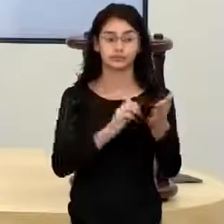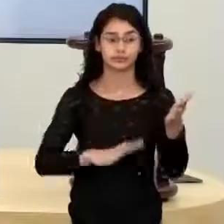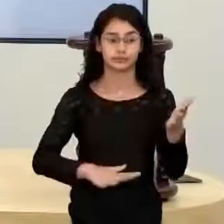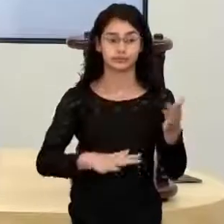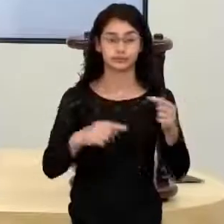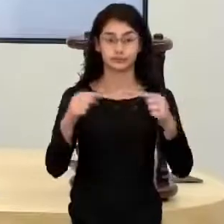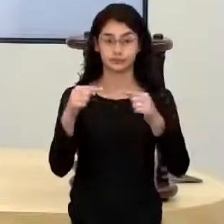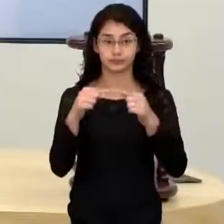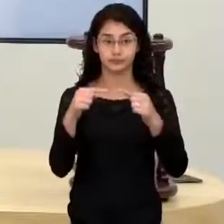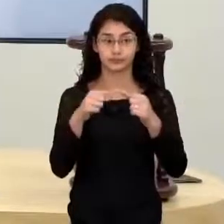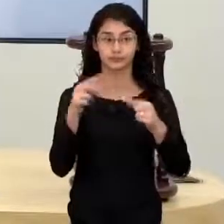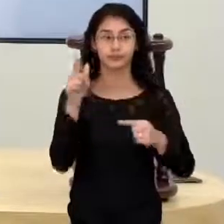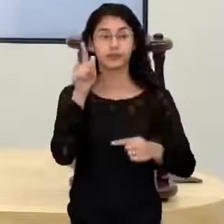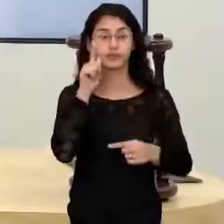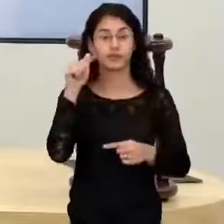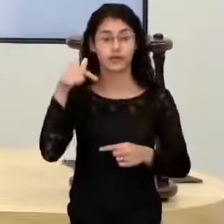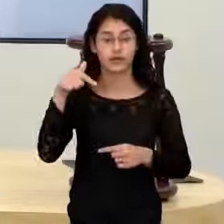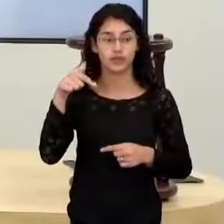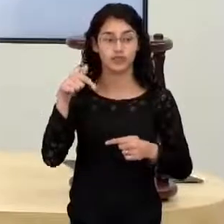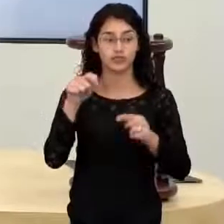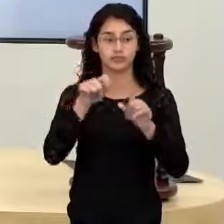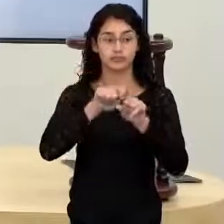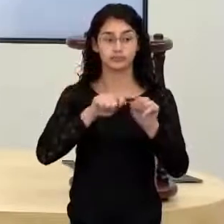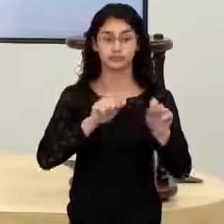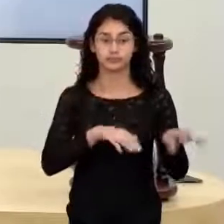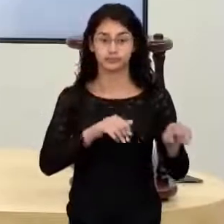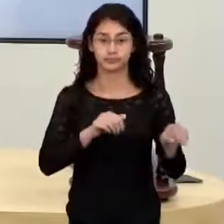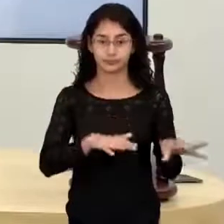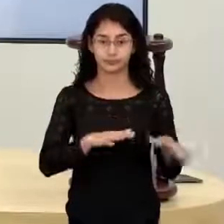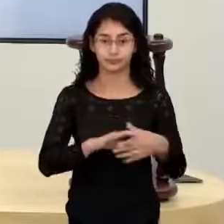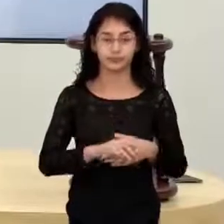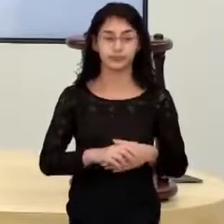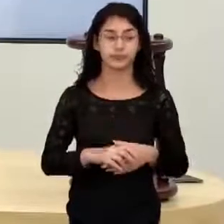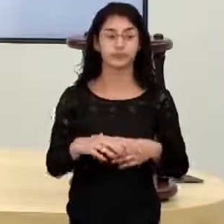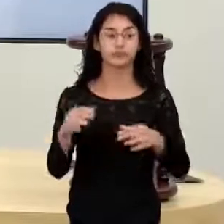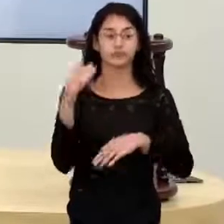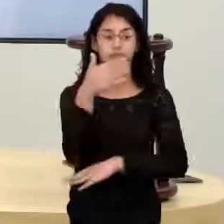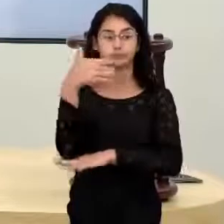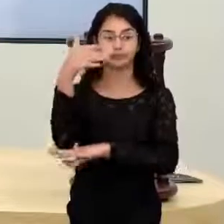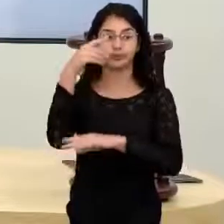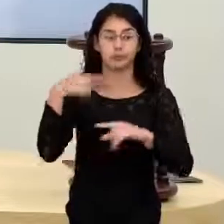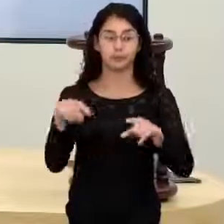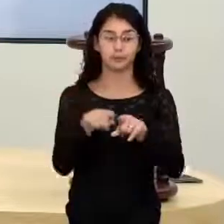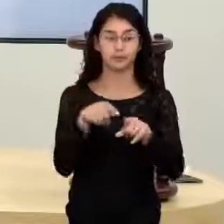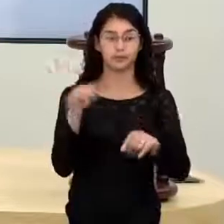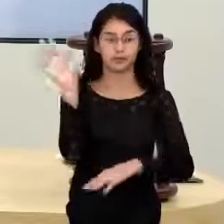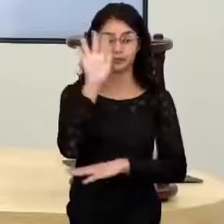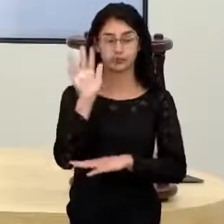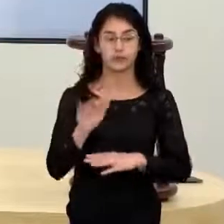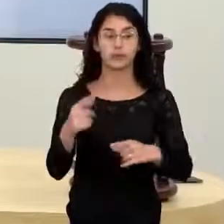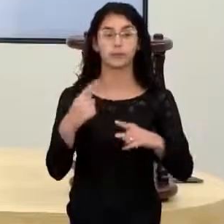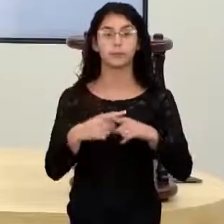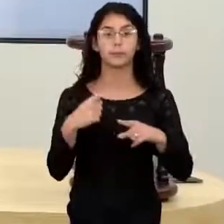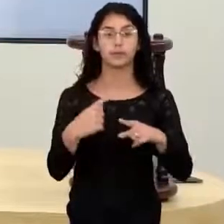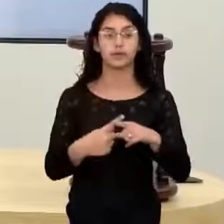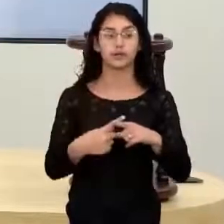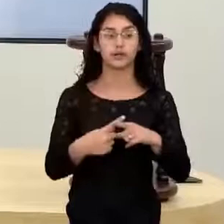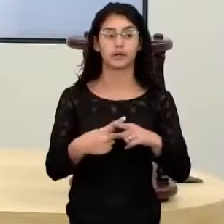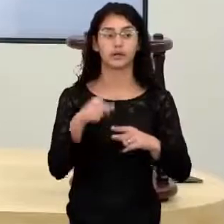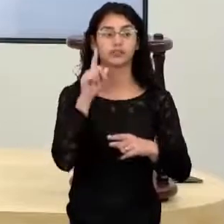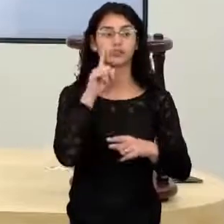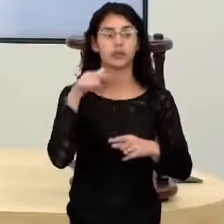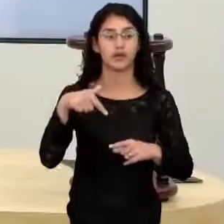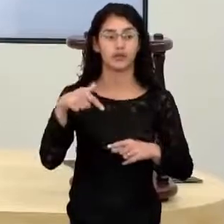até trouxe aqui ó, a bandeira do Brasil, porque no dia 7 de setembro é comemorada a independência do Brasil,